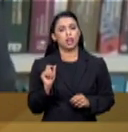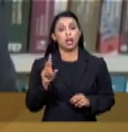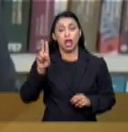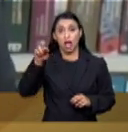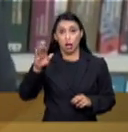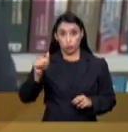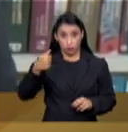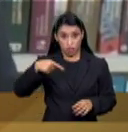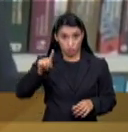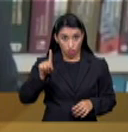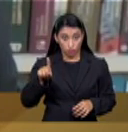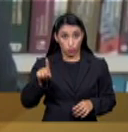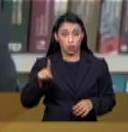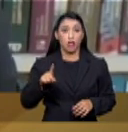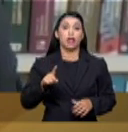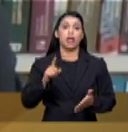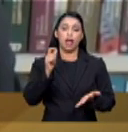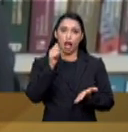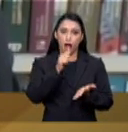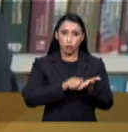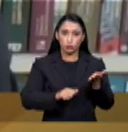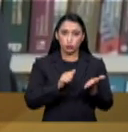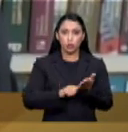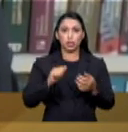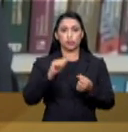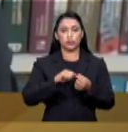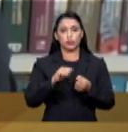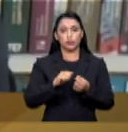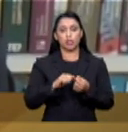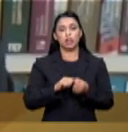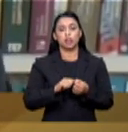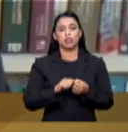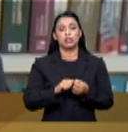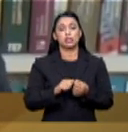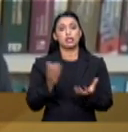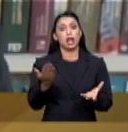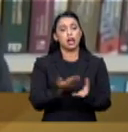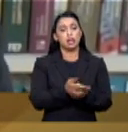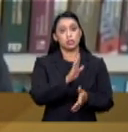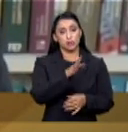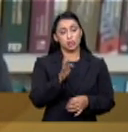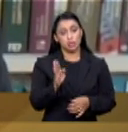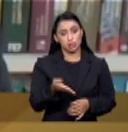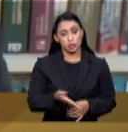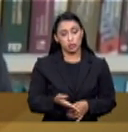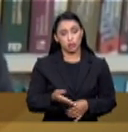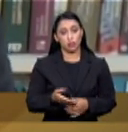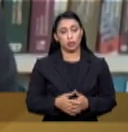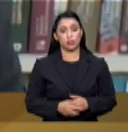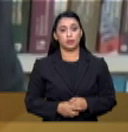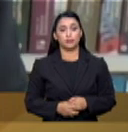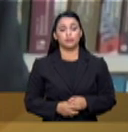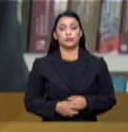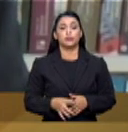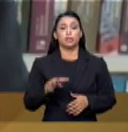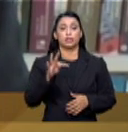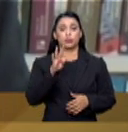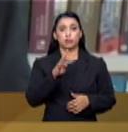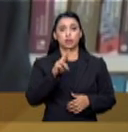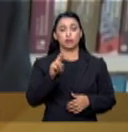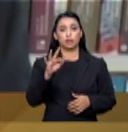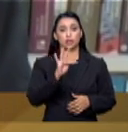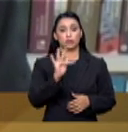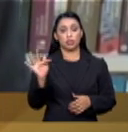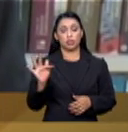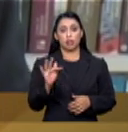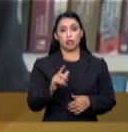ação rescisória. E, não obstante ter ajuizado a ação perante o Tribunal Regional Federal, o Tribunal de Origem